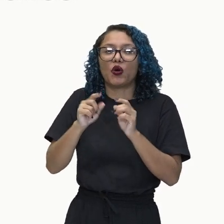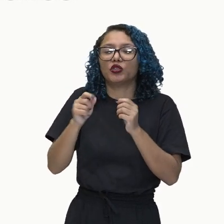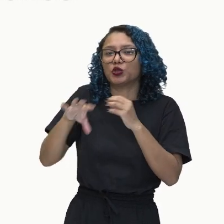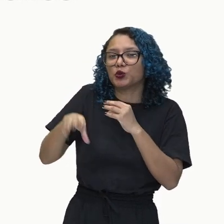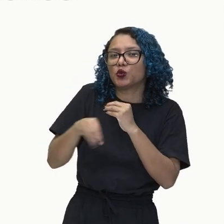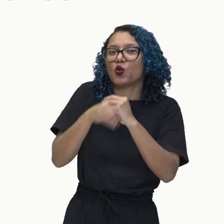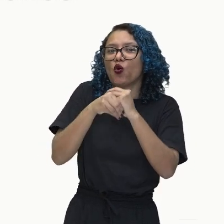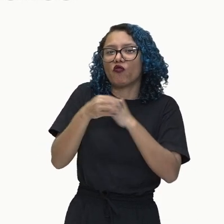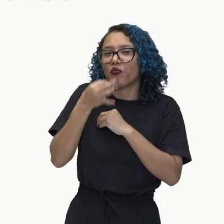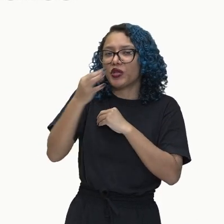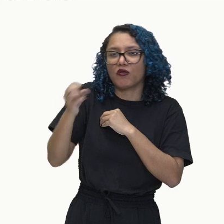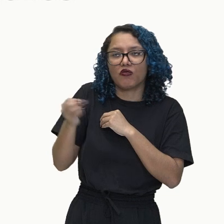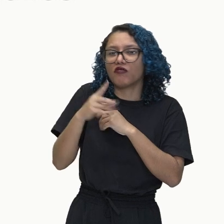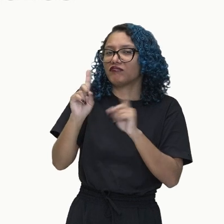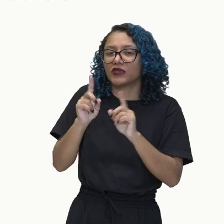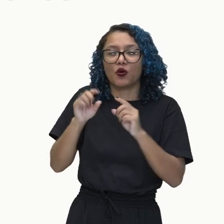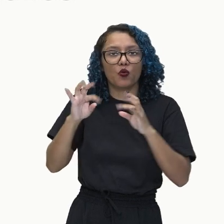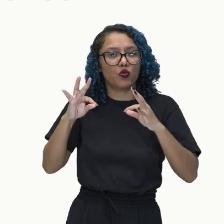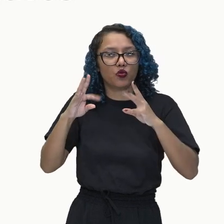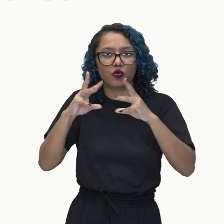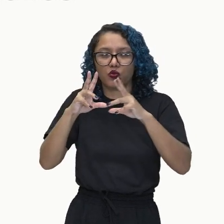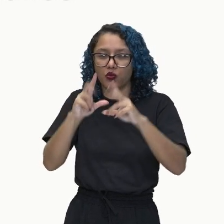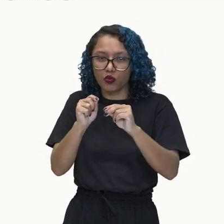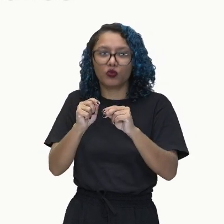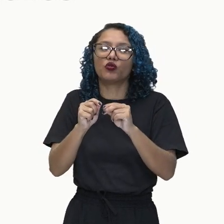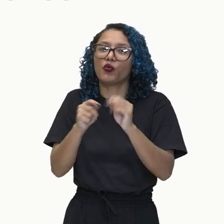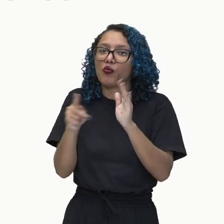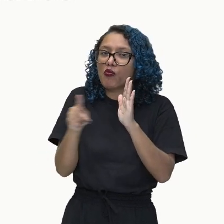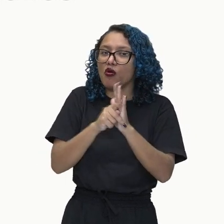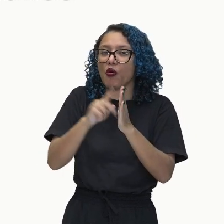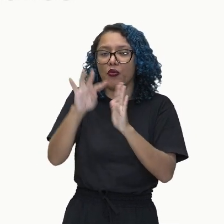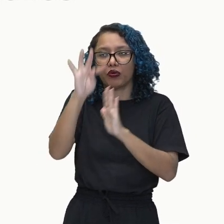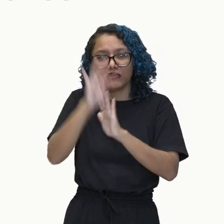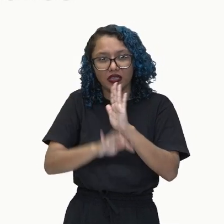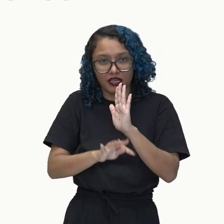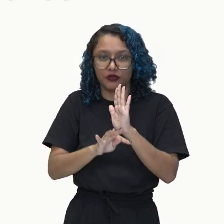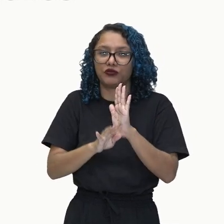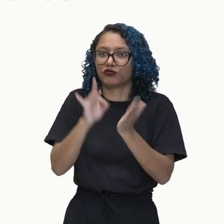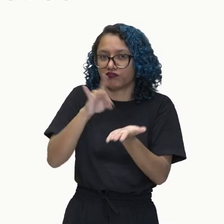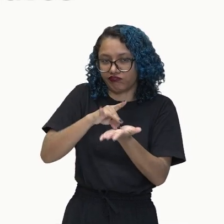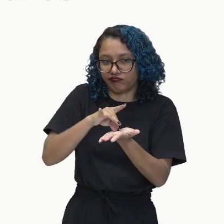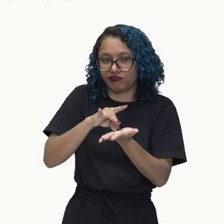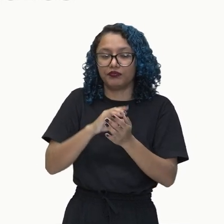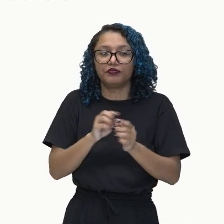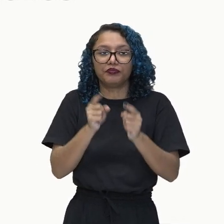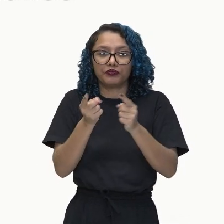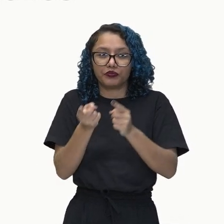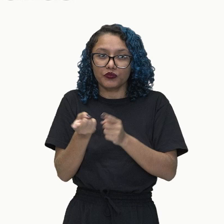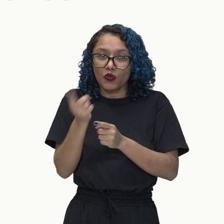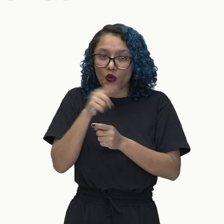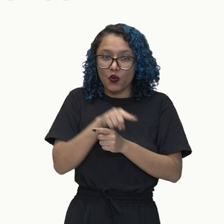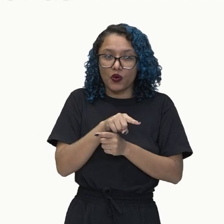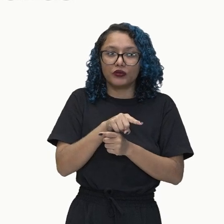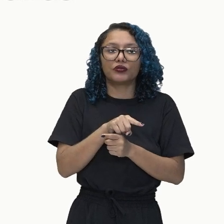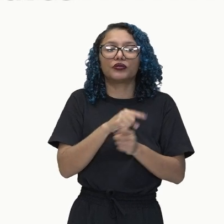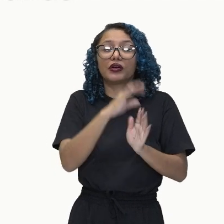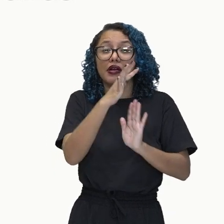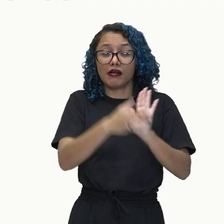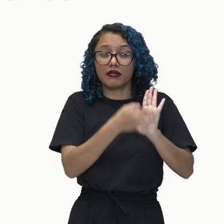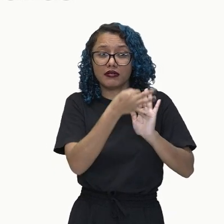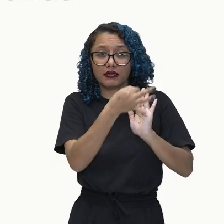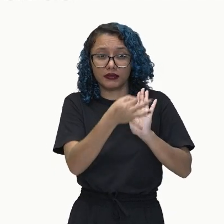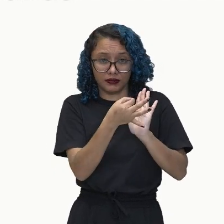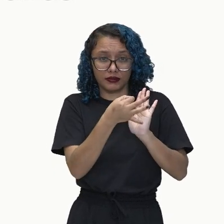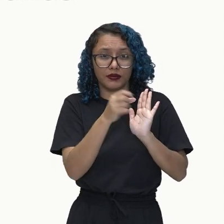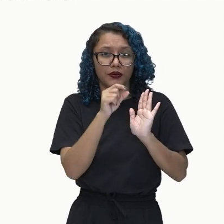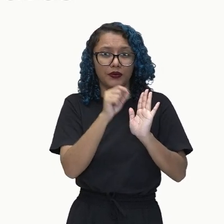Ele precisa ser fiel àquilo que está ali na obra original. Já na resenha, que é o gênero textual que mescla o resumo, conforme a